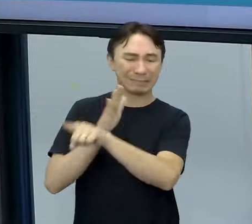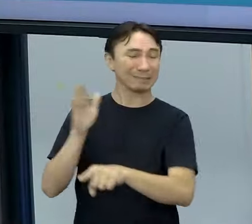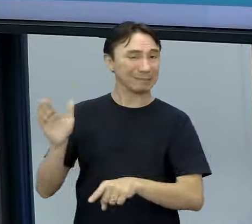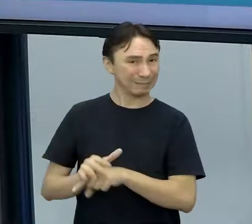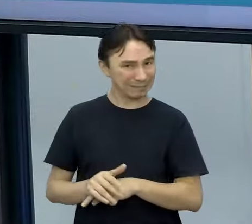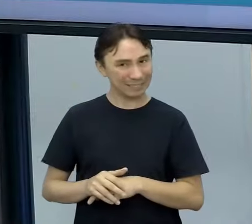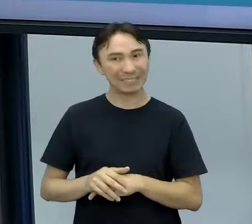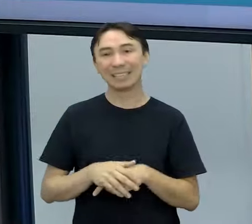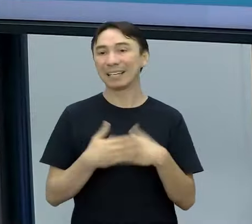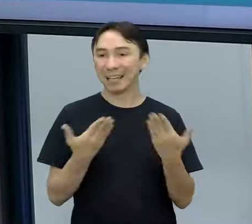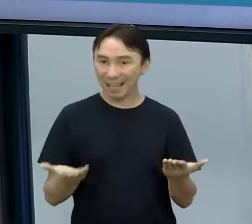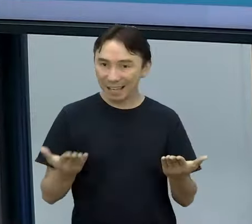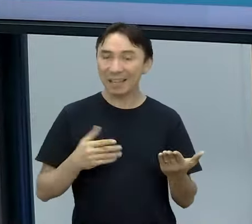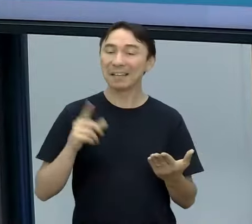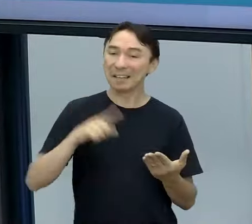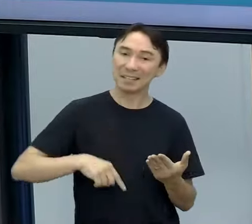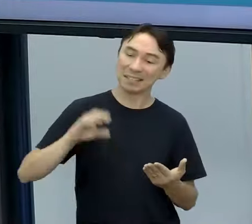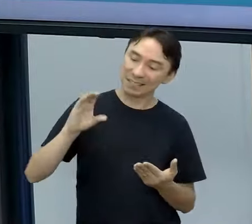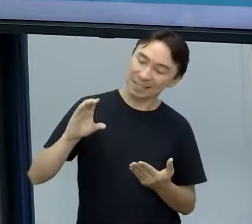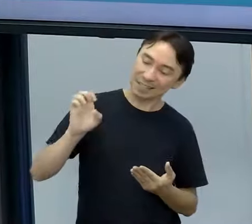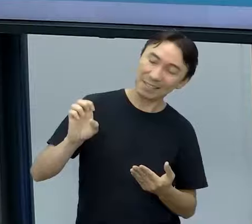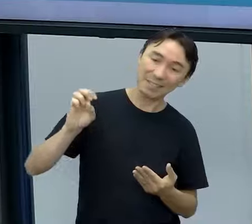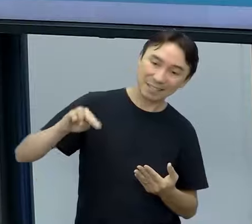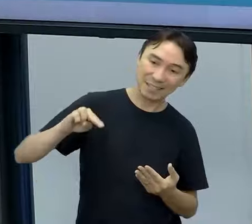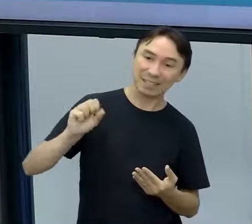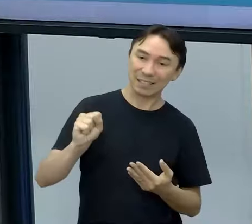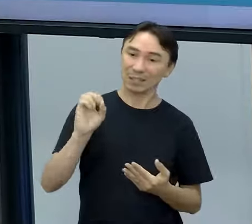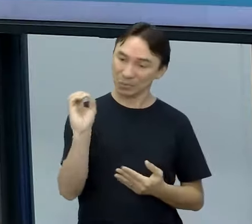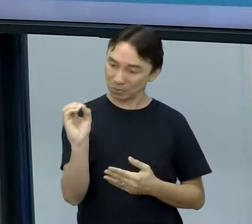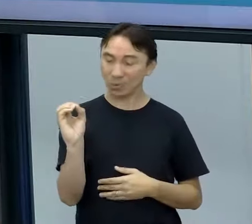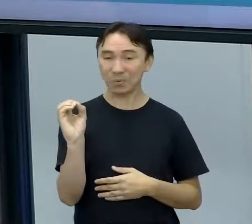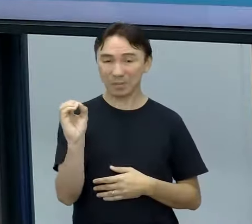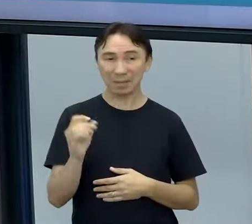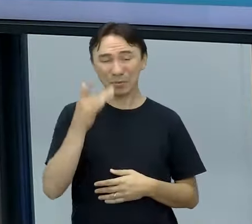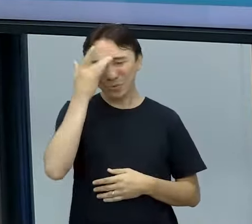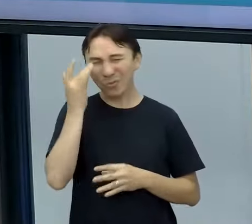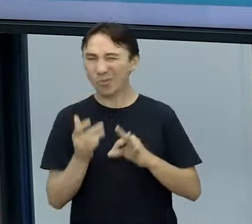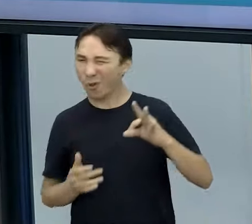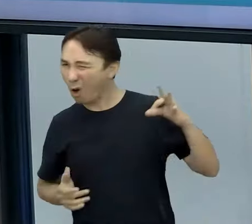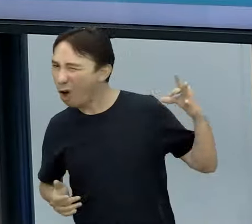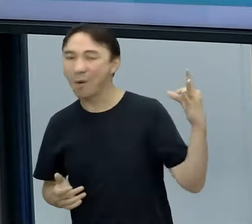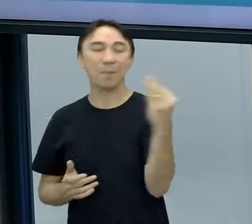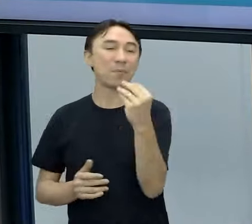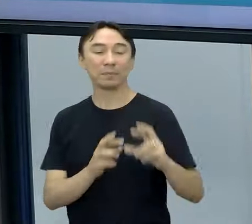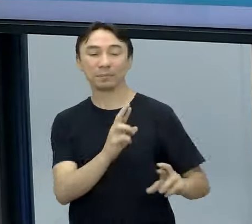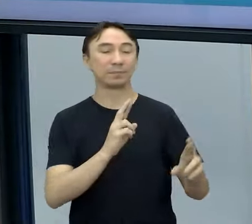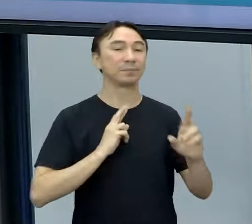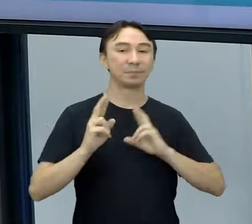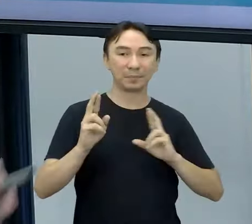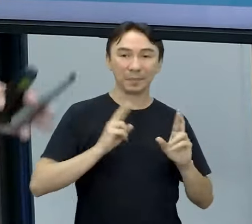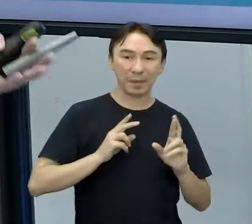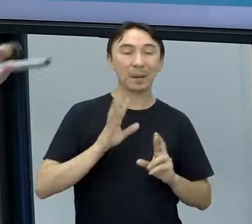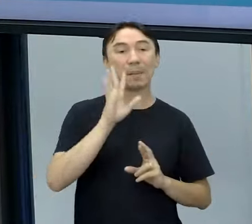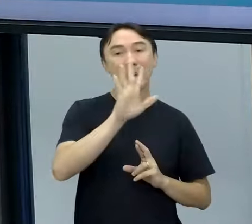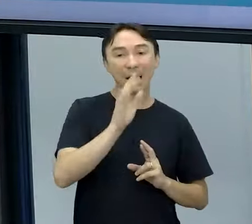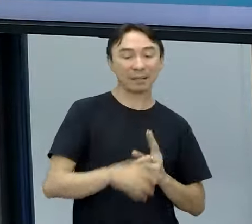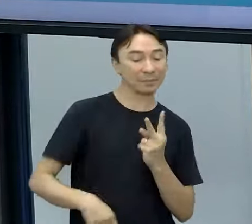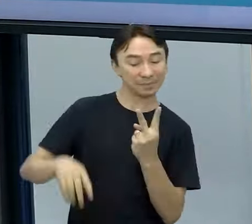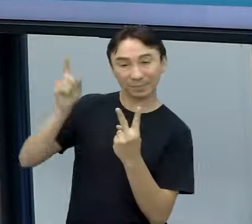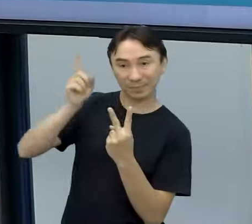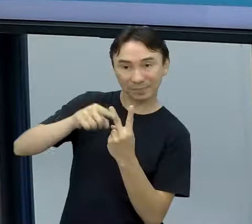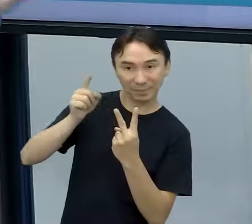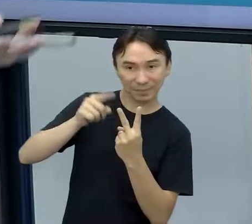censo, a gente tá falando em todo mundo respondendo. Agora, quando a gente fala em pesquisa amostral, a gente tá falando em pegar um pedaço do grupo,